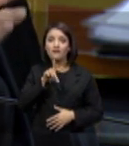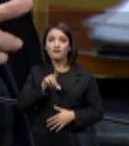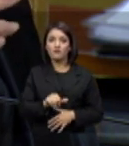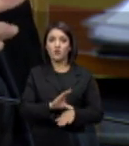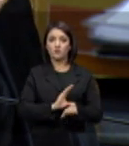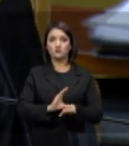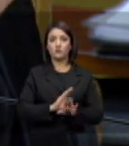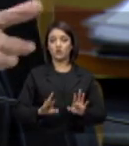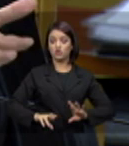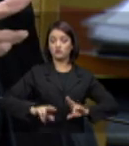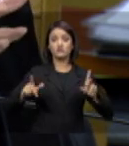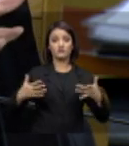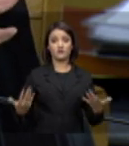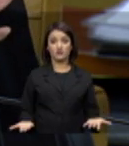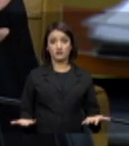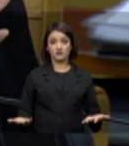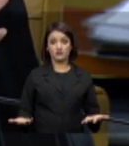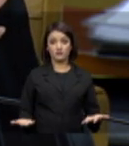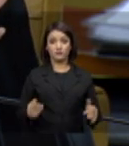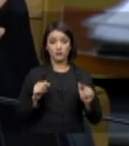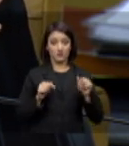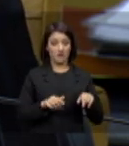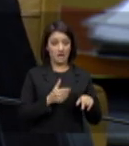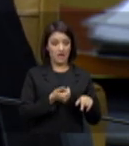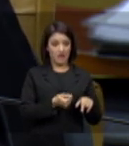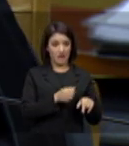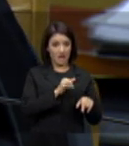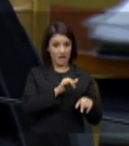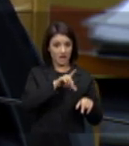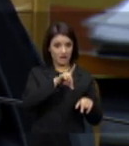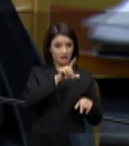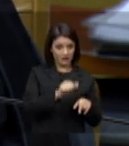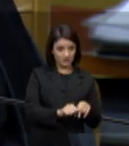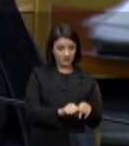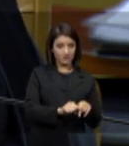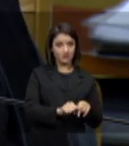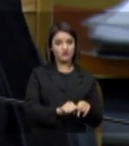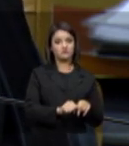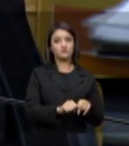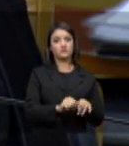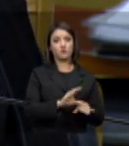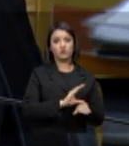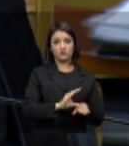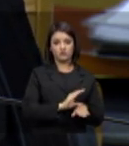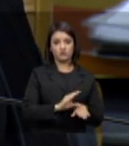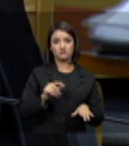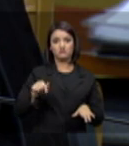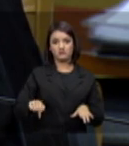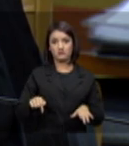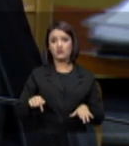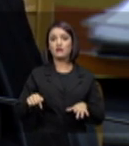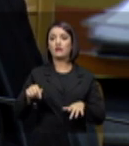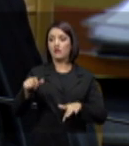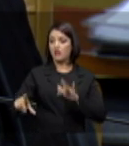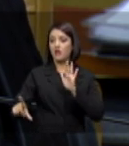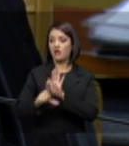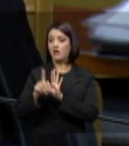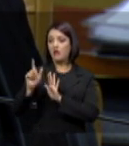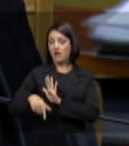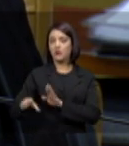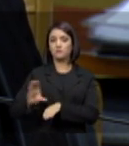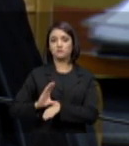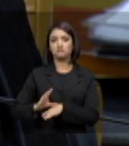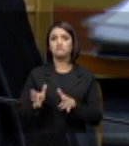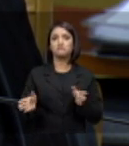entre uma decisão ainda constitucional diz havia uma decisão que diz a lei é constitucional